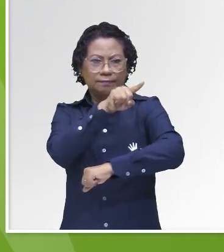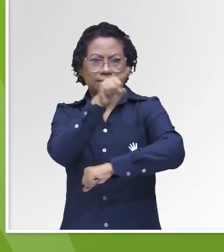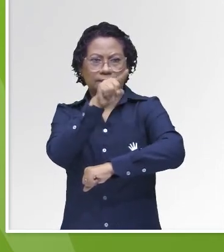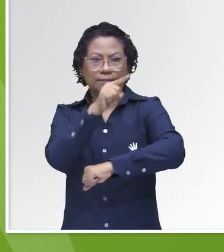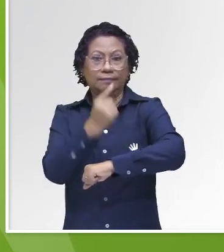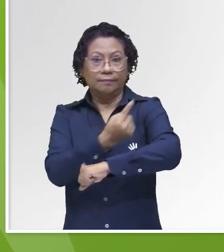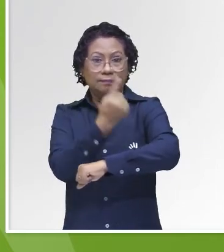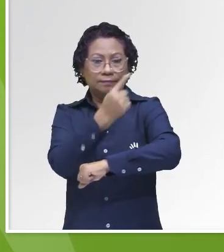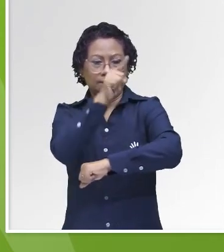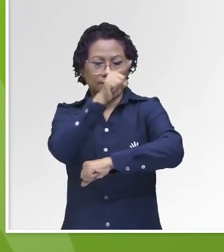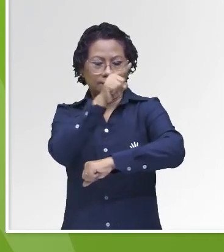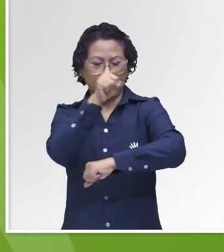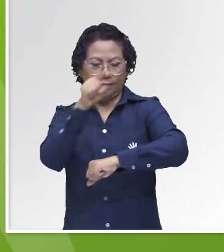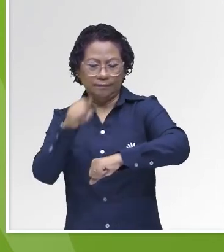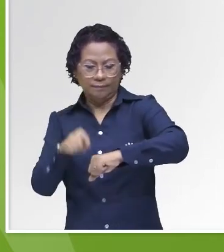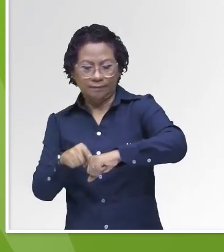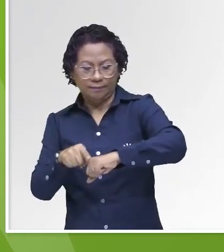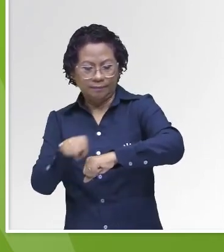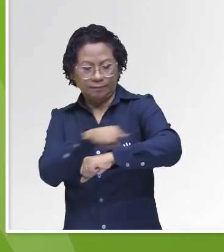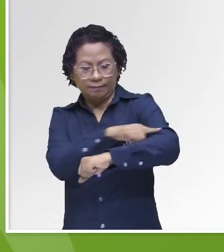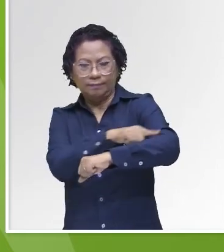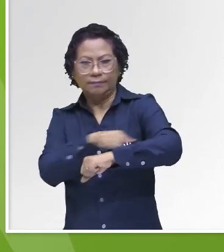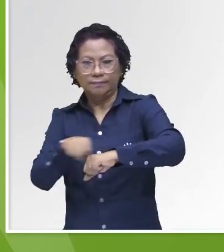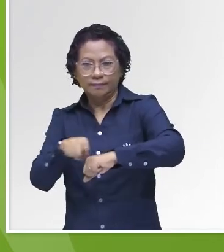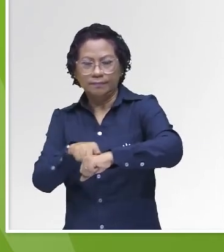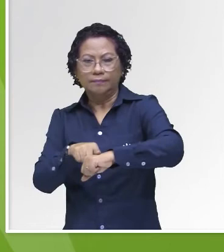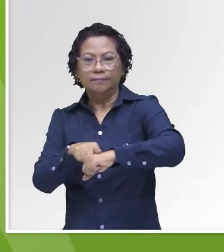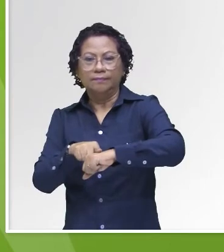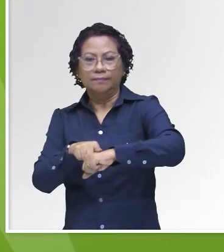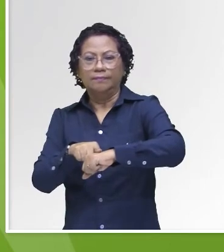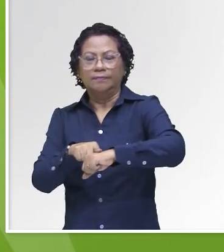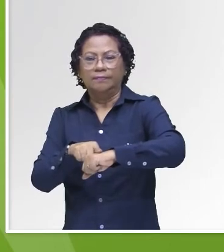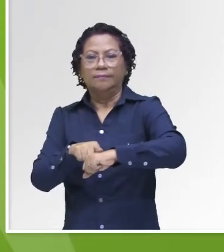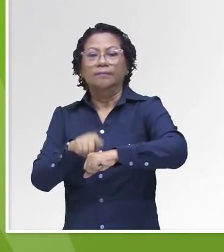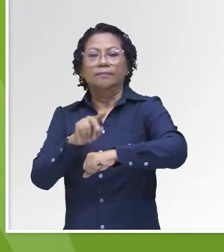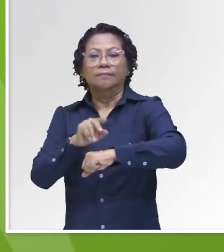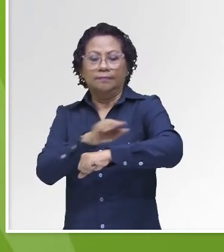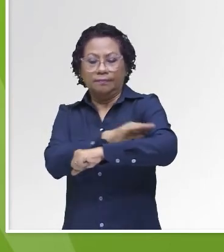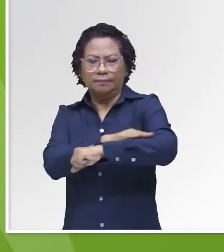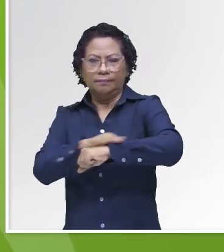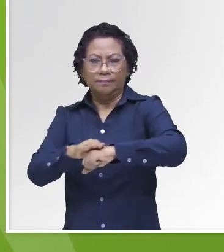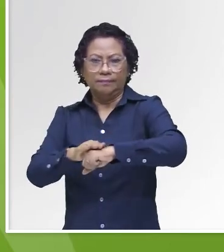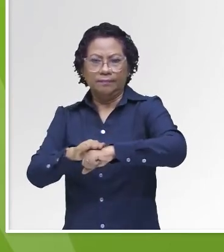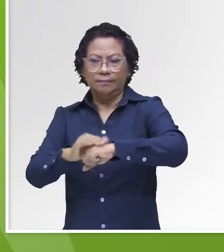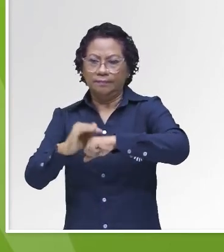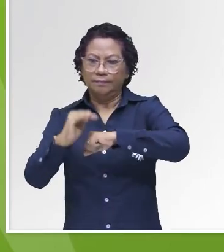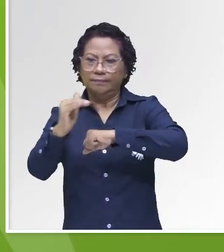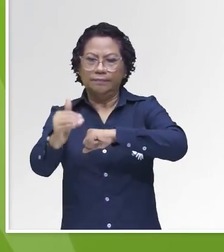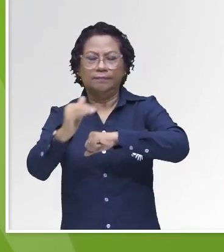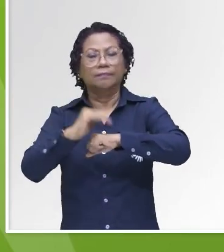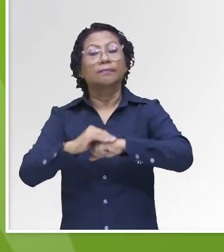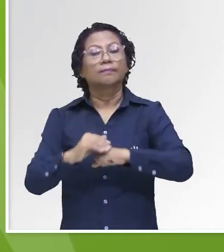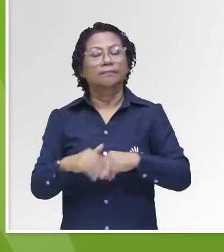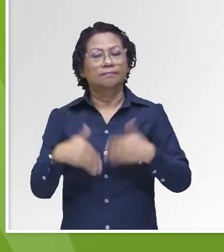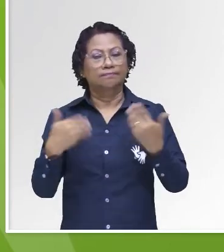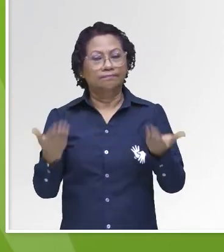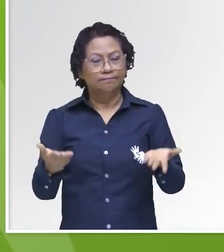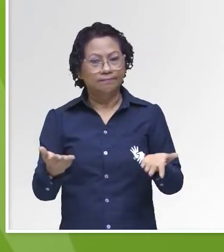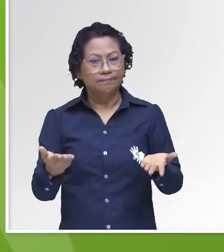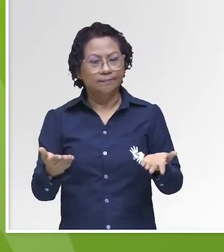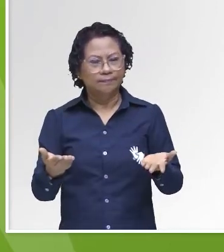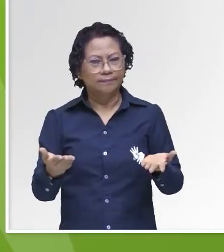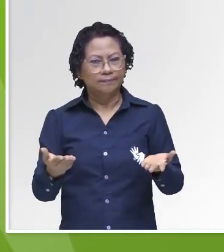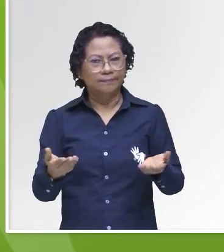eu preciso? É bem simples. Porque imagine o seguinte, se eu não tivesse velocidade na vertical, o corpo iria para